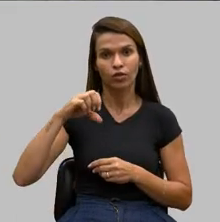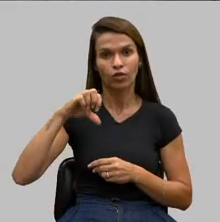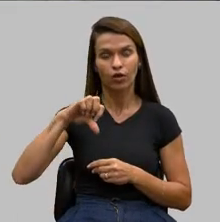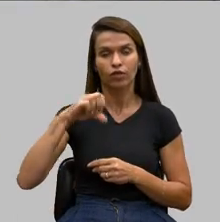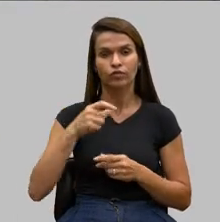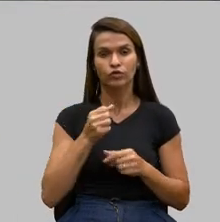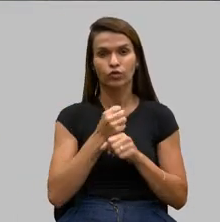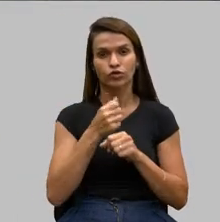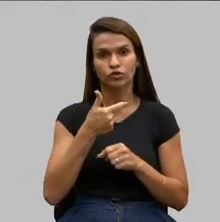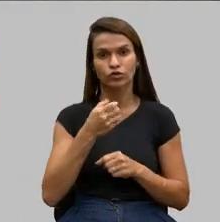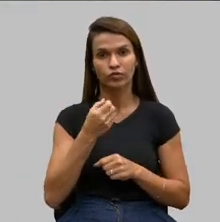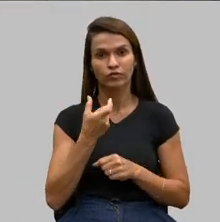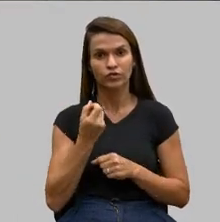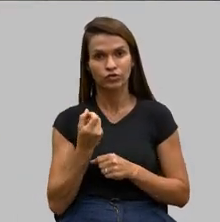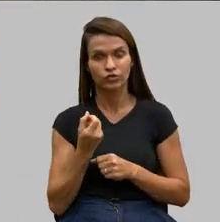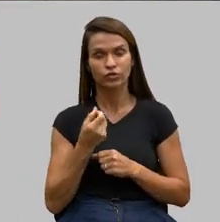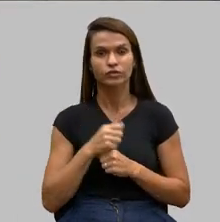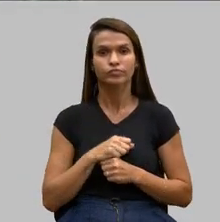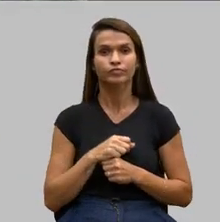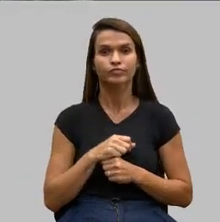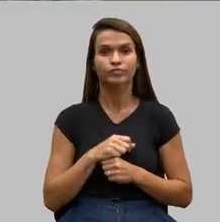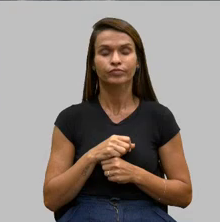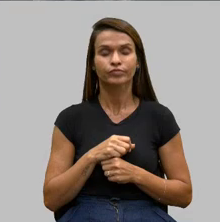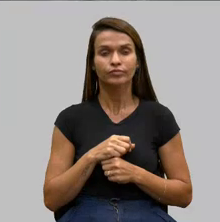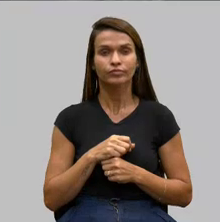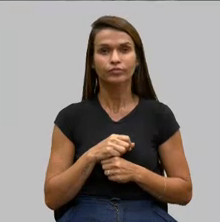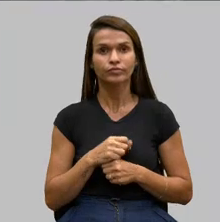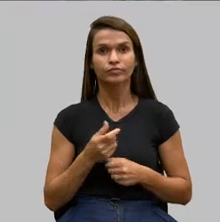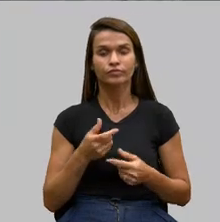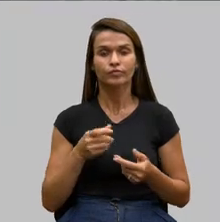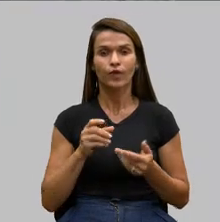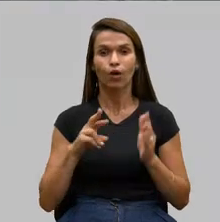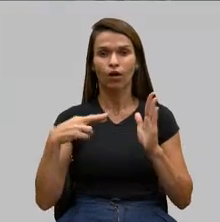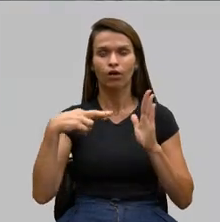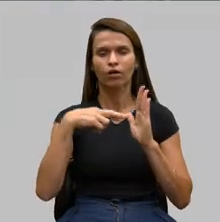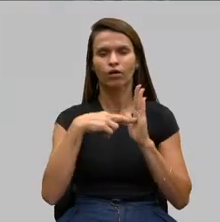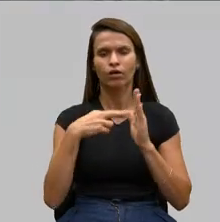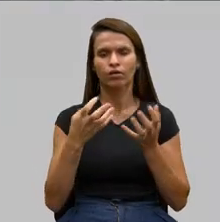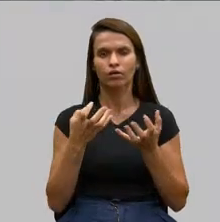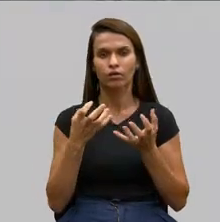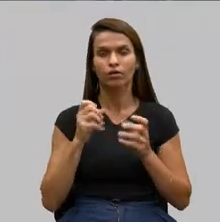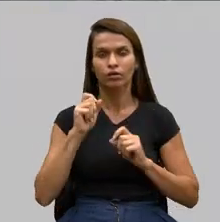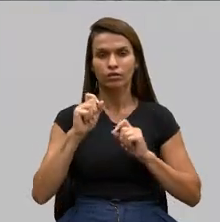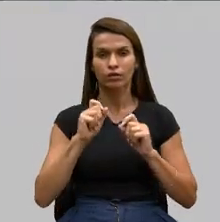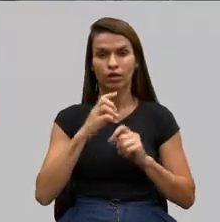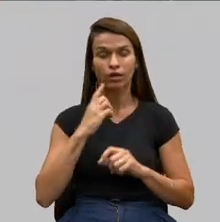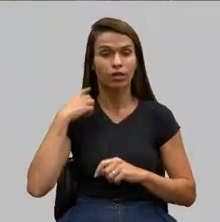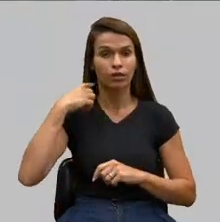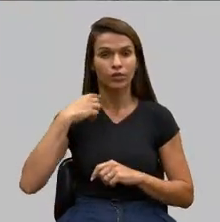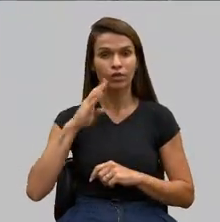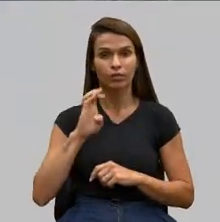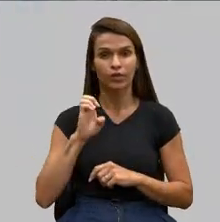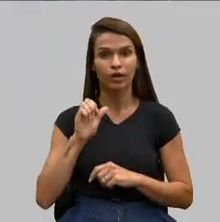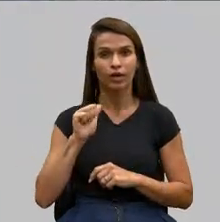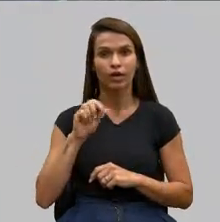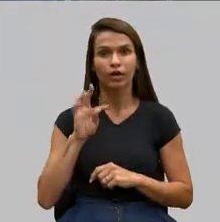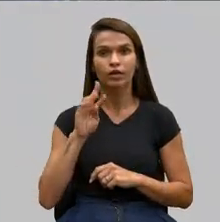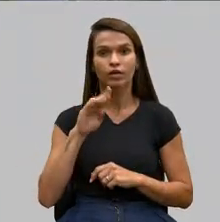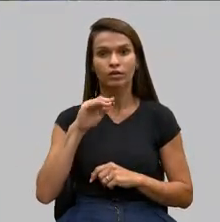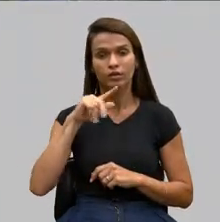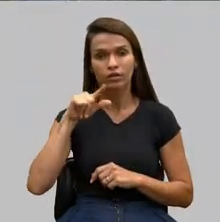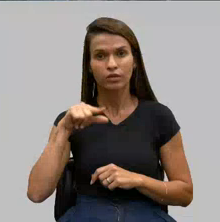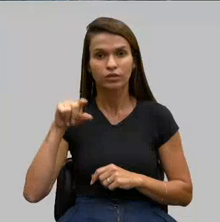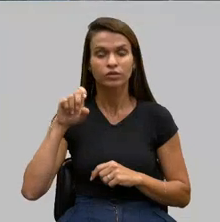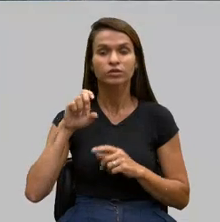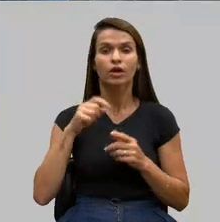quanto o plano estão Como já existe esse requerimento Eu Gostaria apenas que a deputada Beatriz Serqueira acrescentasse os